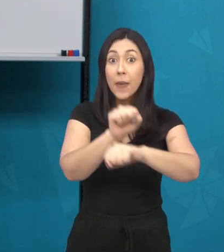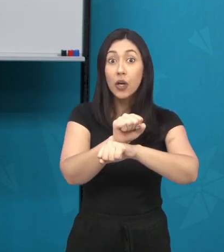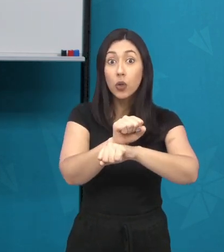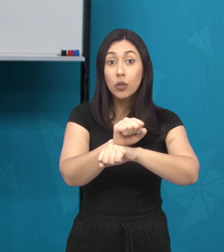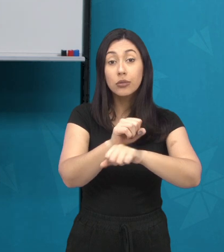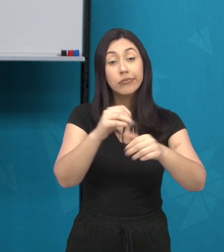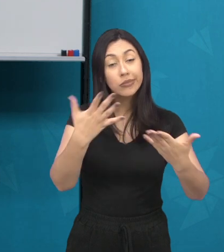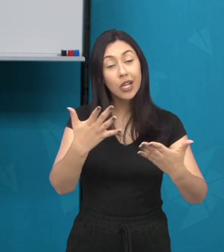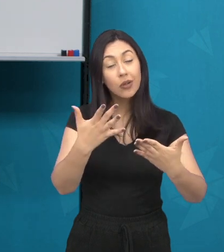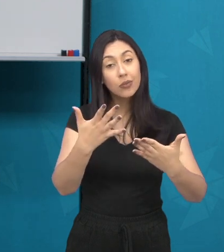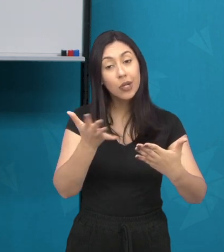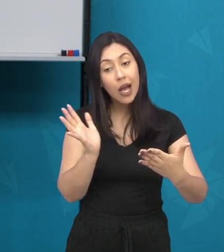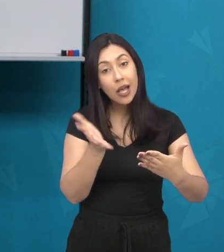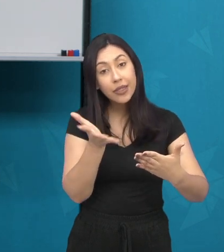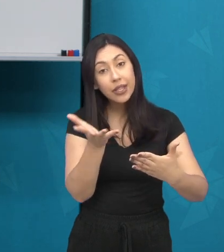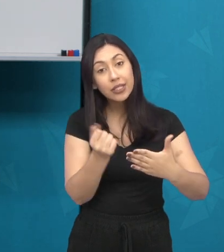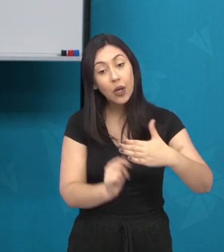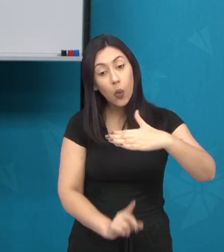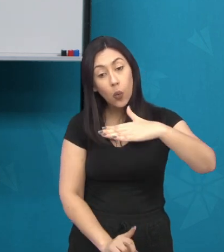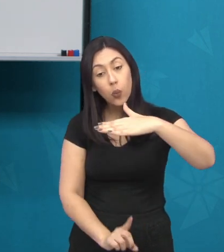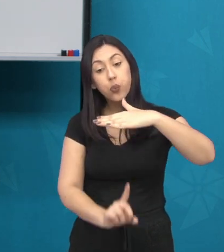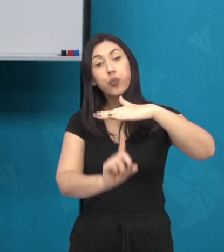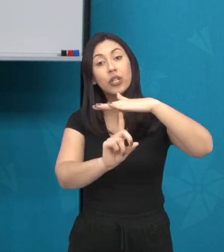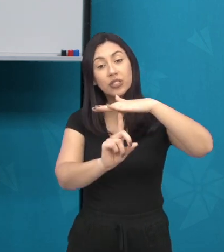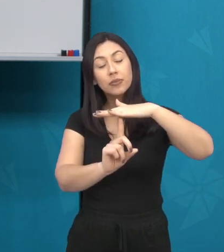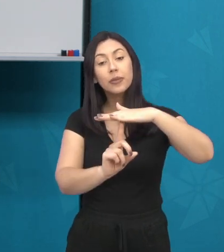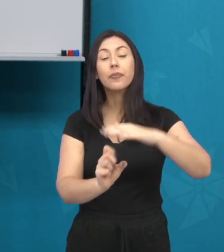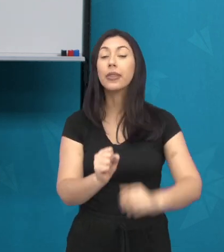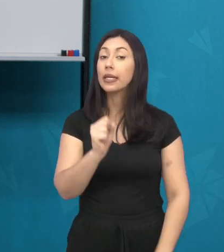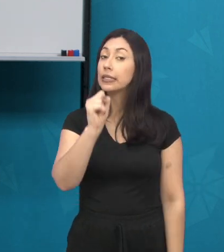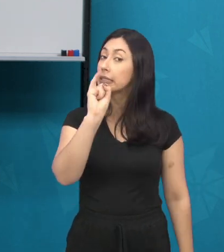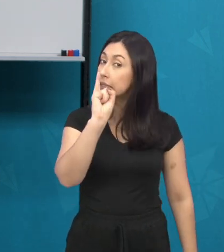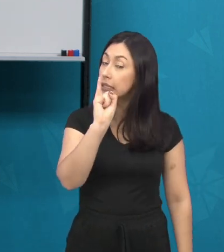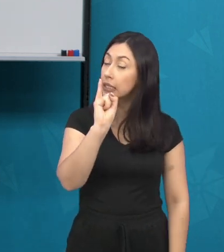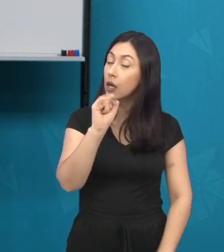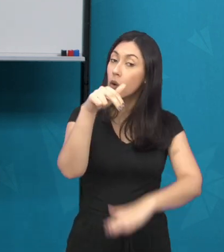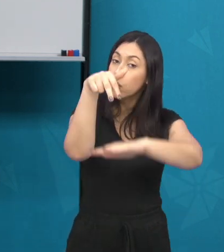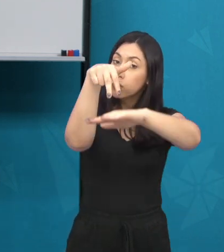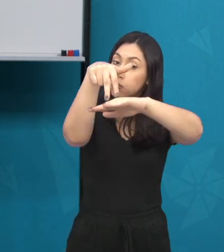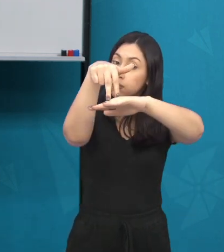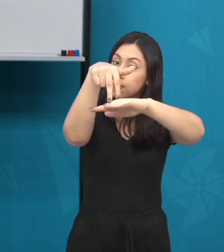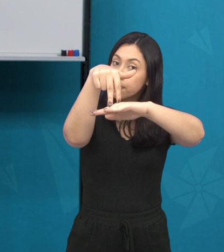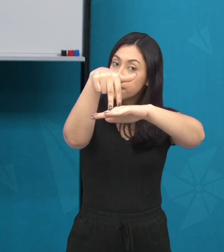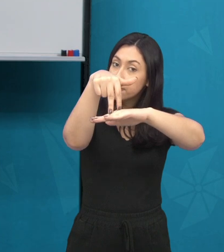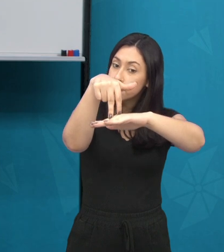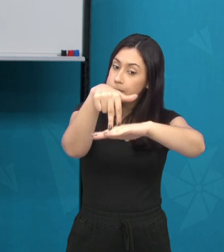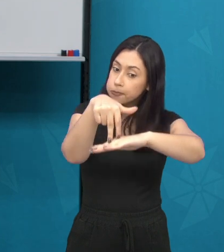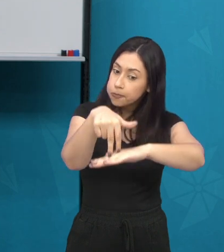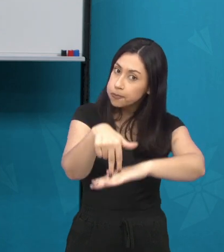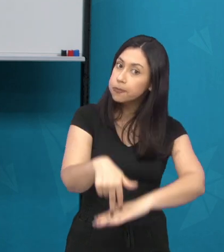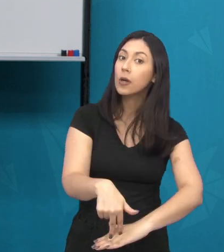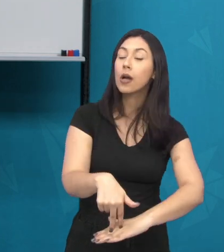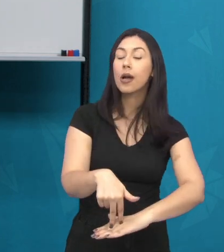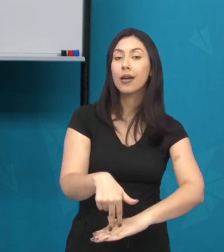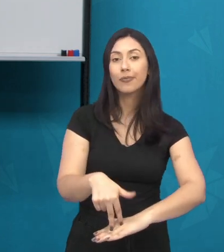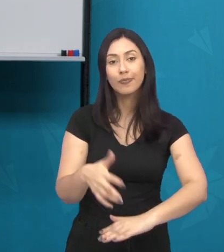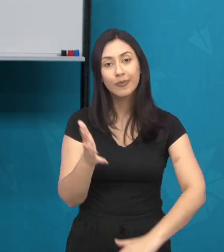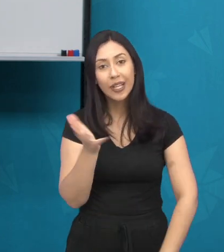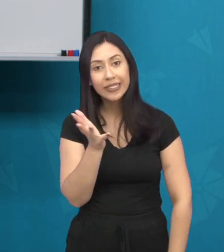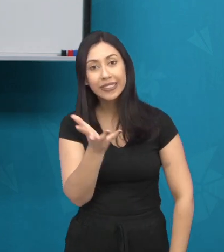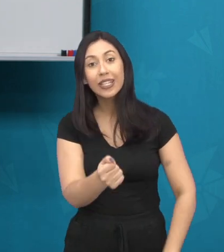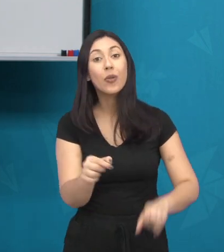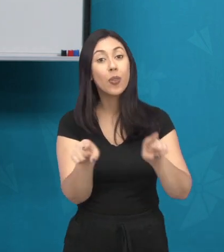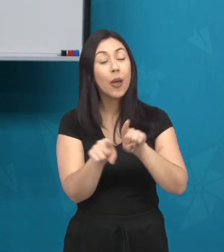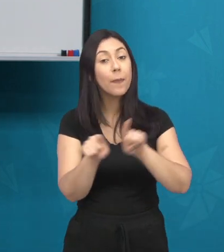Contra a velocidade se um elevador está descendo e acelerando aceleração para baixo e a